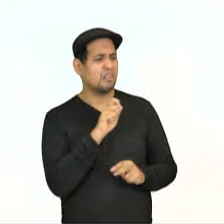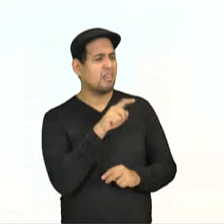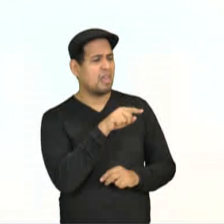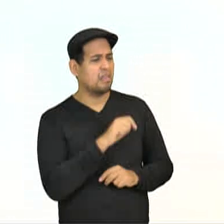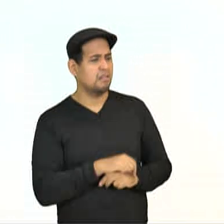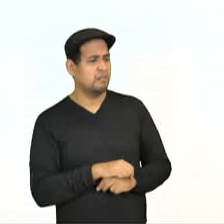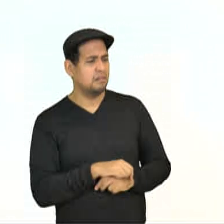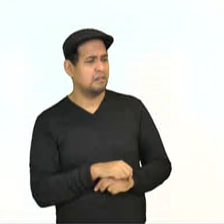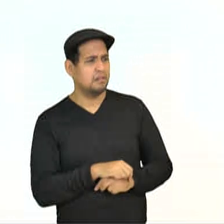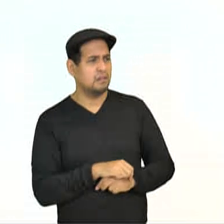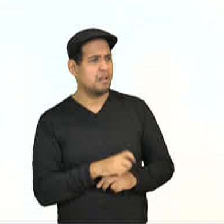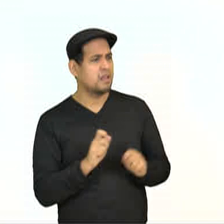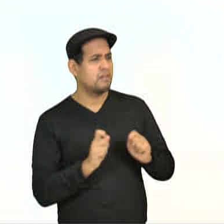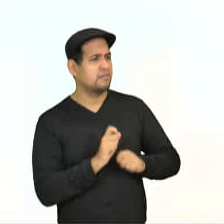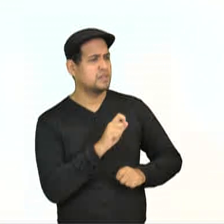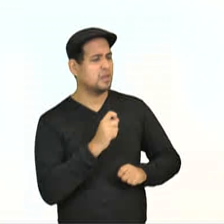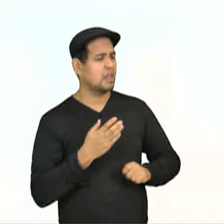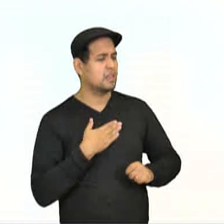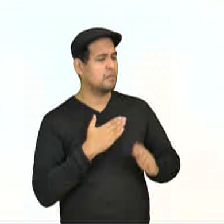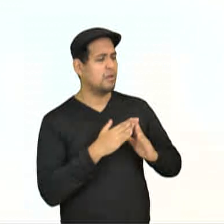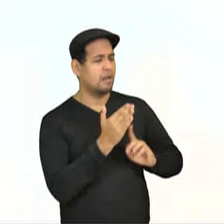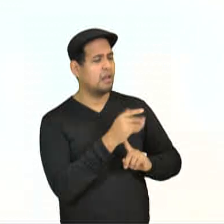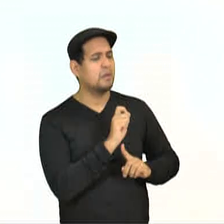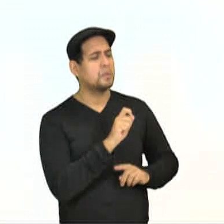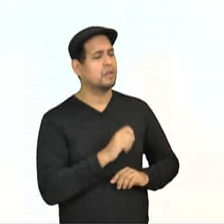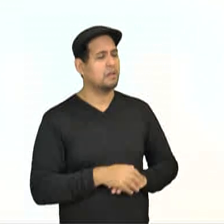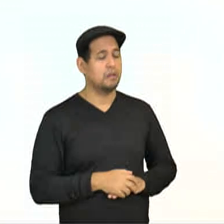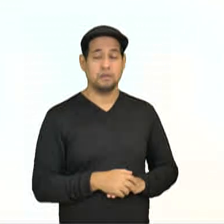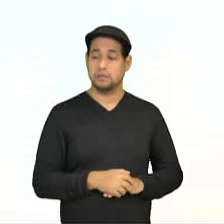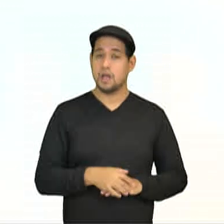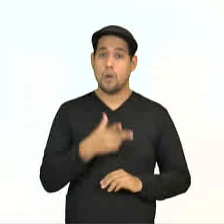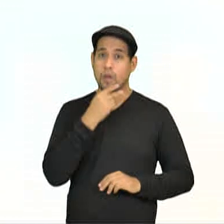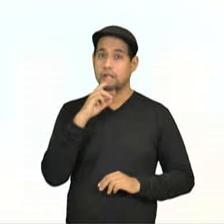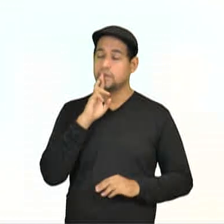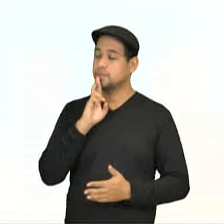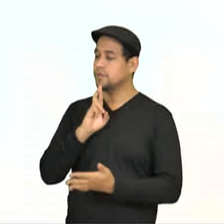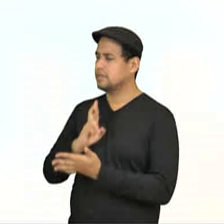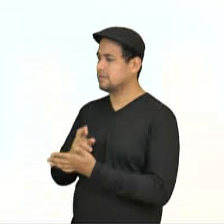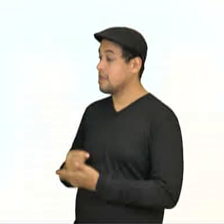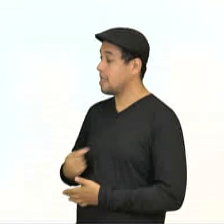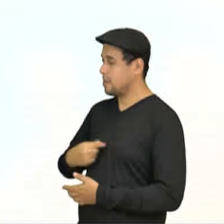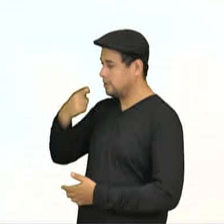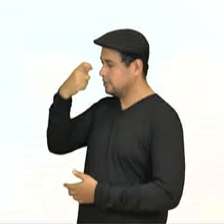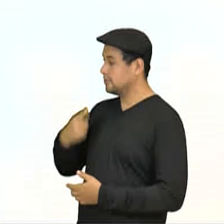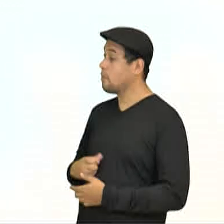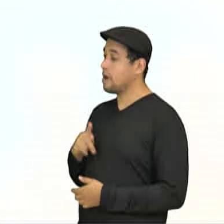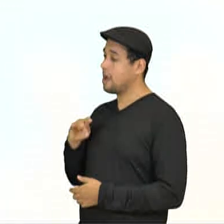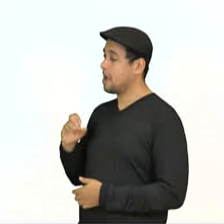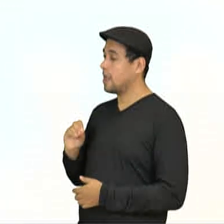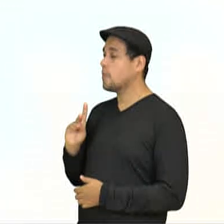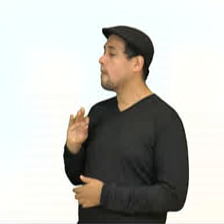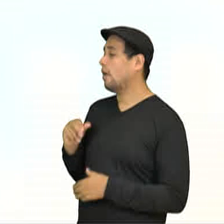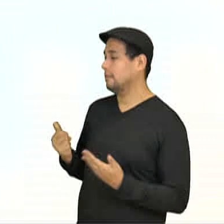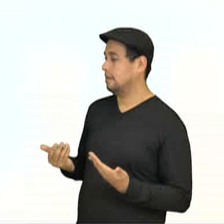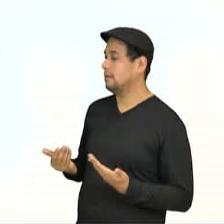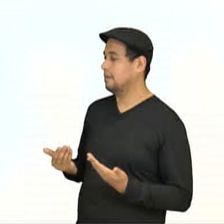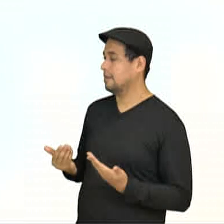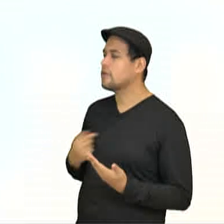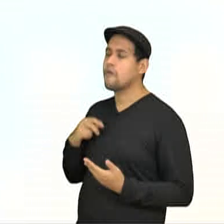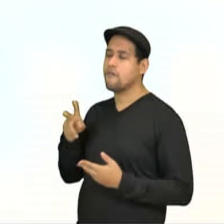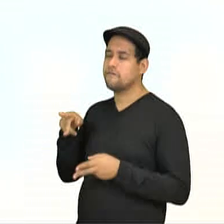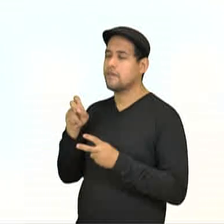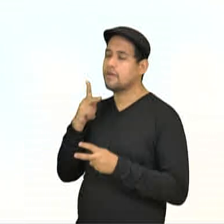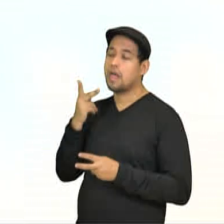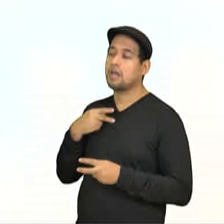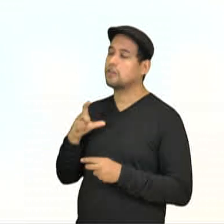"Quem és tu? E o que fazes no meu castelo?" Ao que o gato respondeu: Eu sou o gato das botas. Ouvi